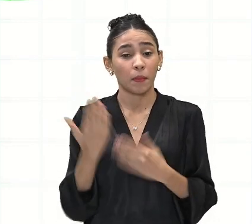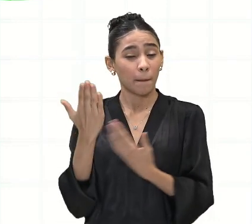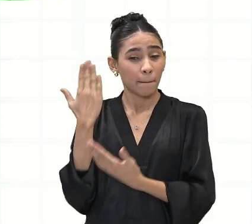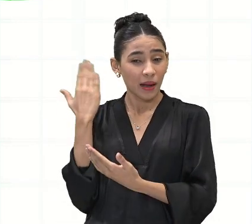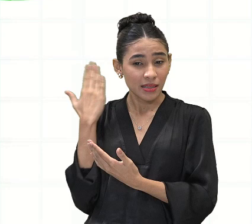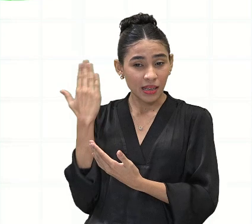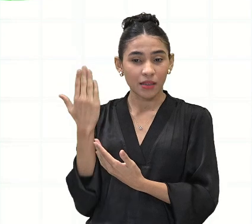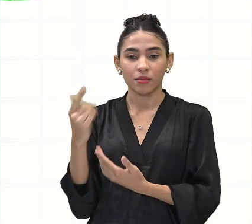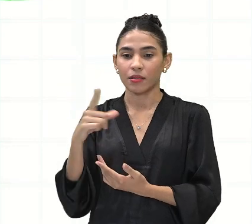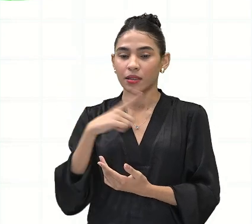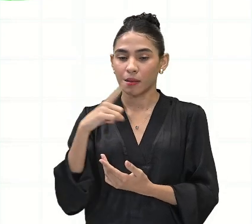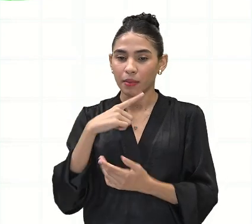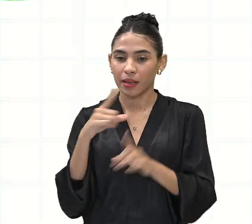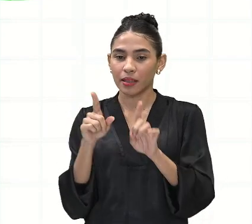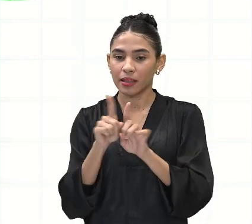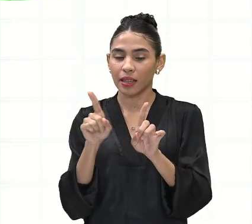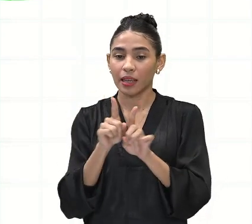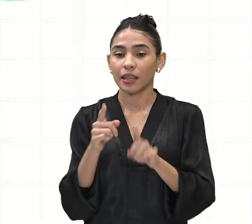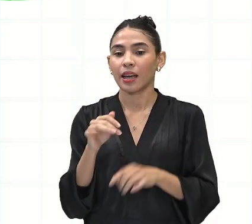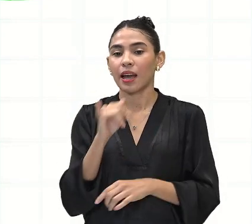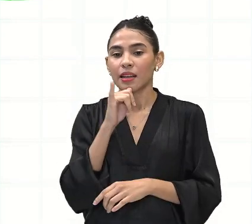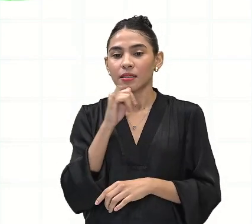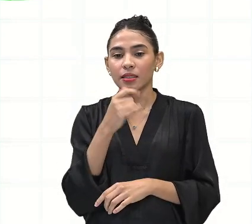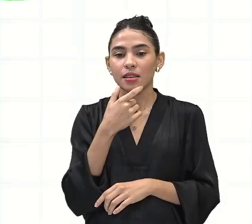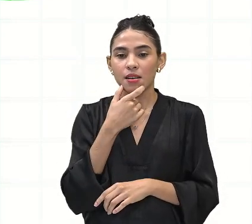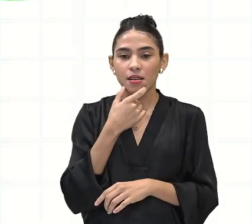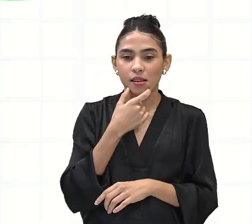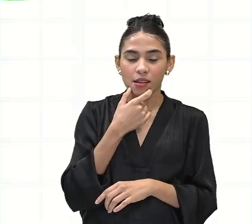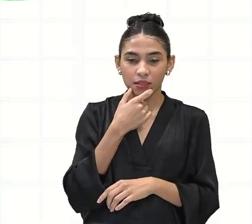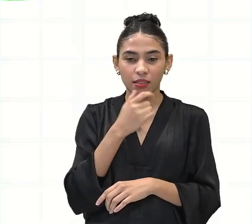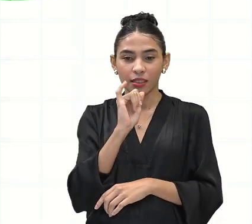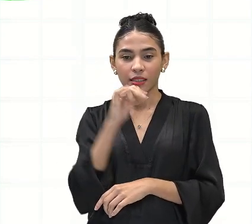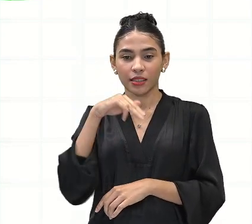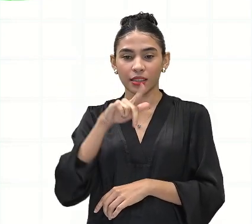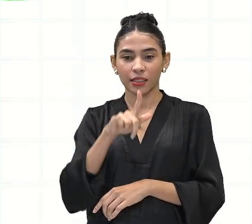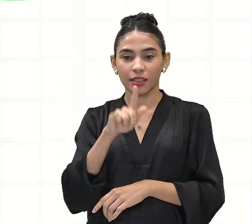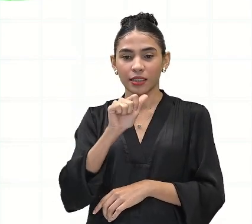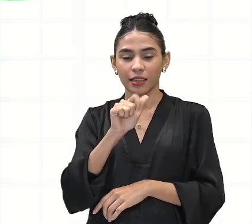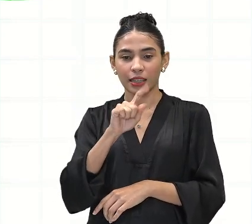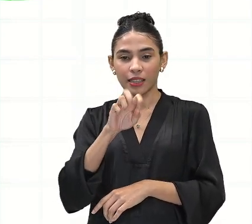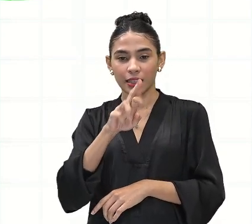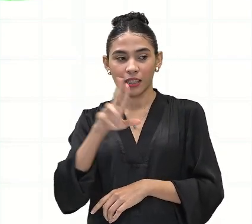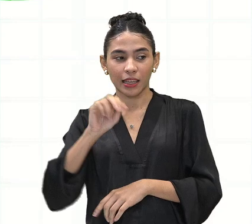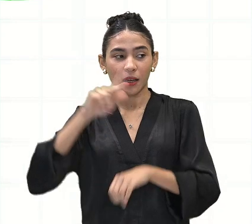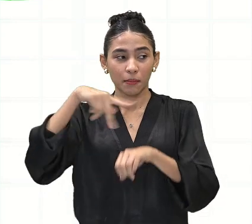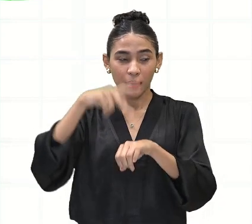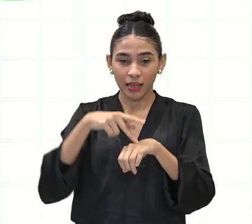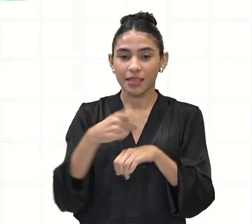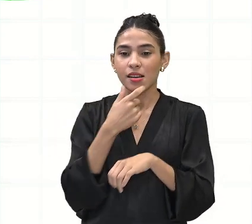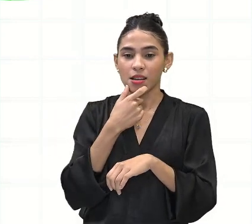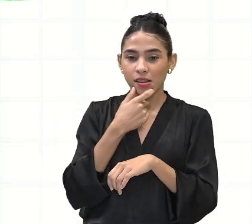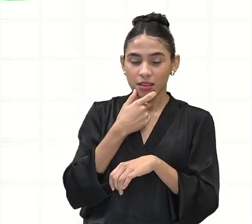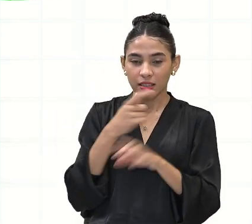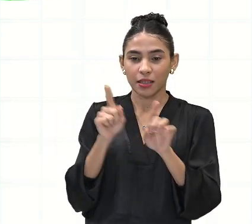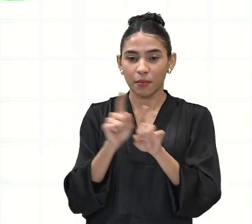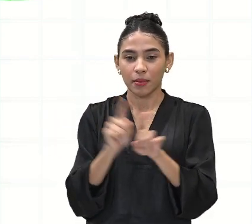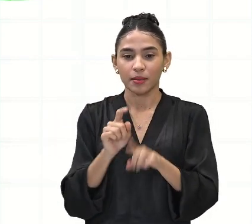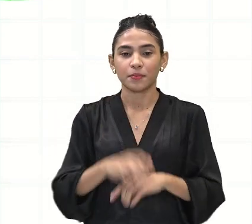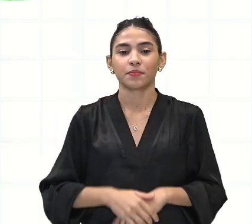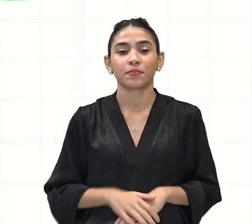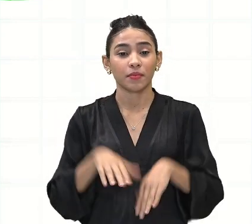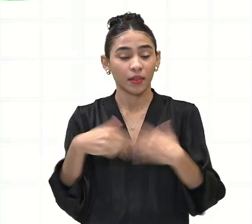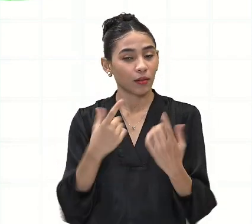também tenha do inglês da Inglaterra mesmo, como lá em futebol. Perfeito? Então a gente tem aí